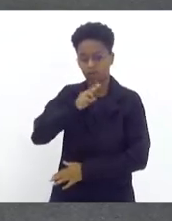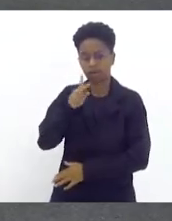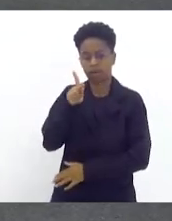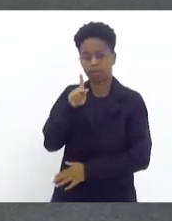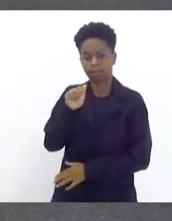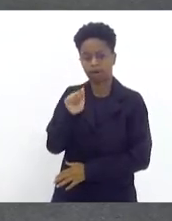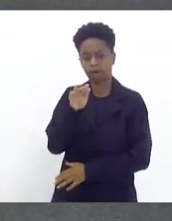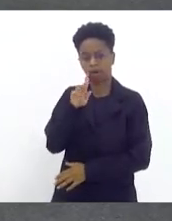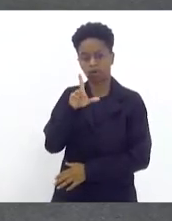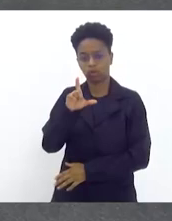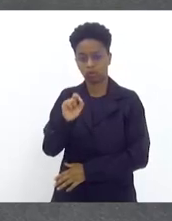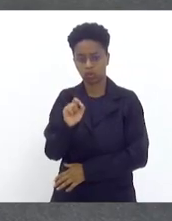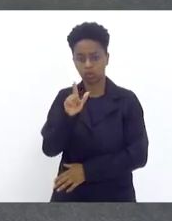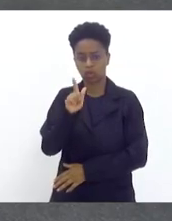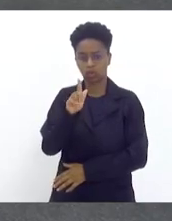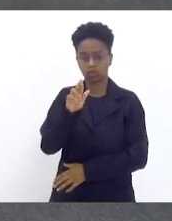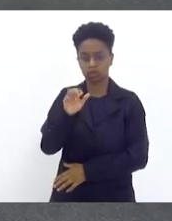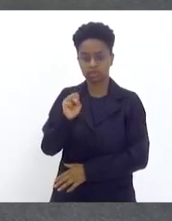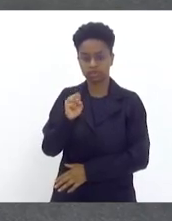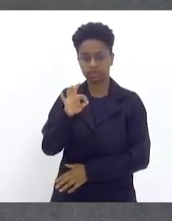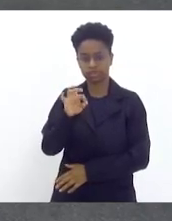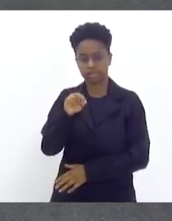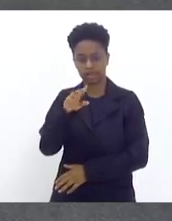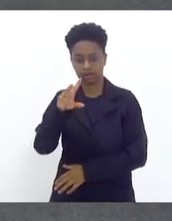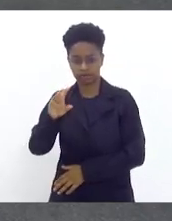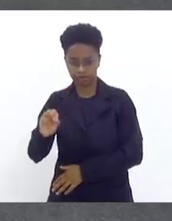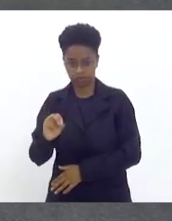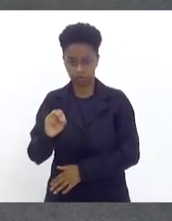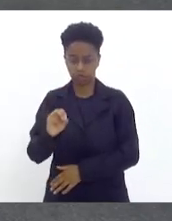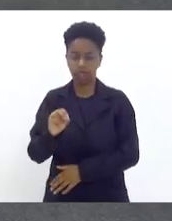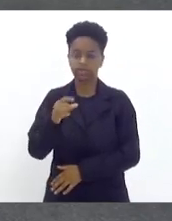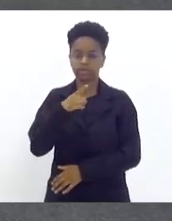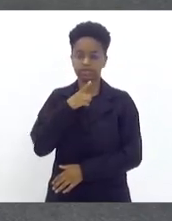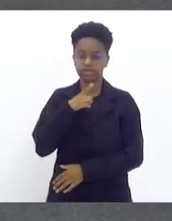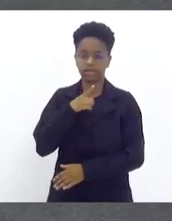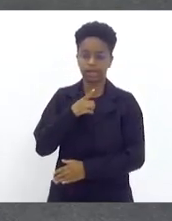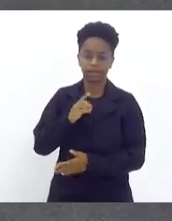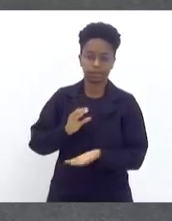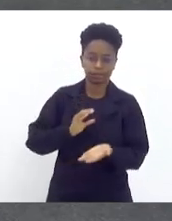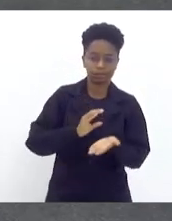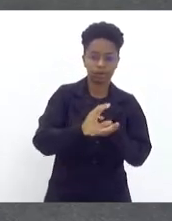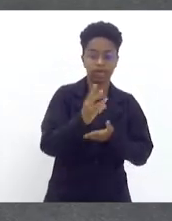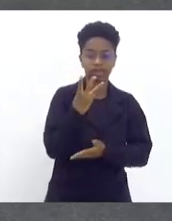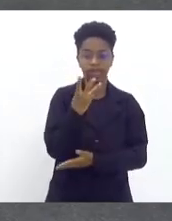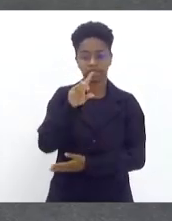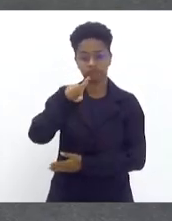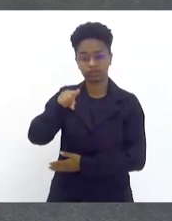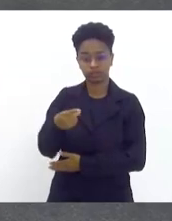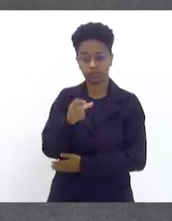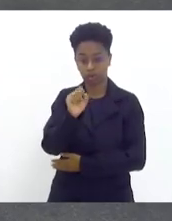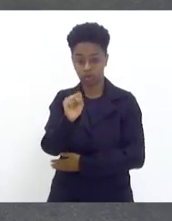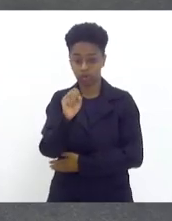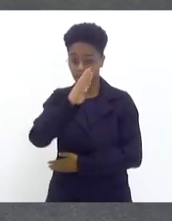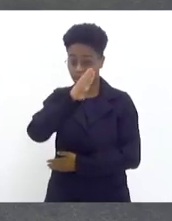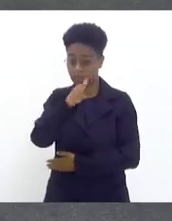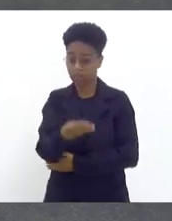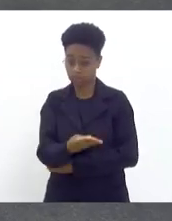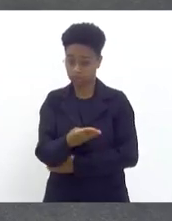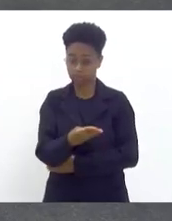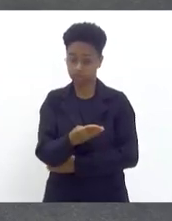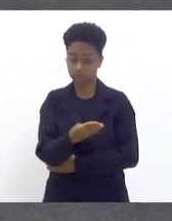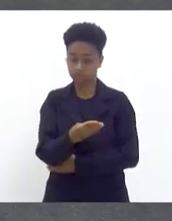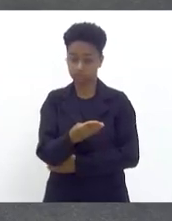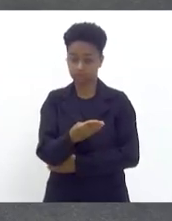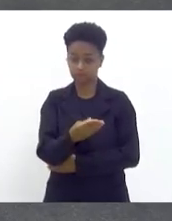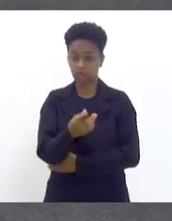Gustavo injetando na forma de centralizada 3.8 bilhões sendo 2.7 bilhões